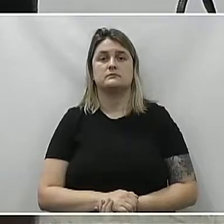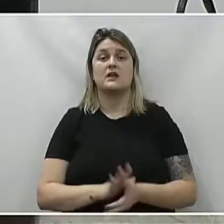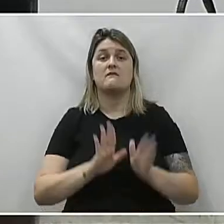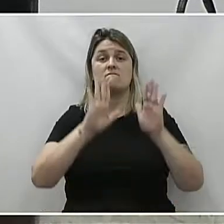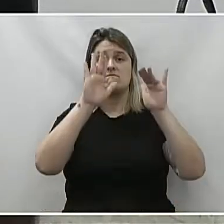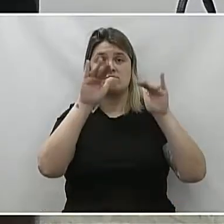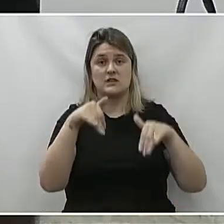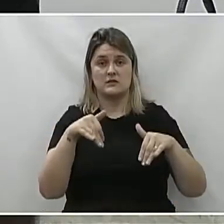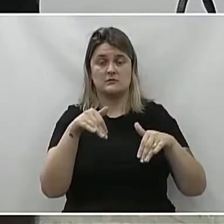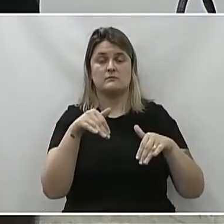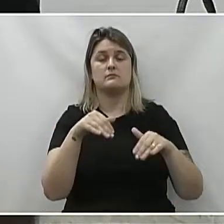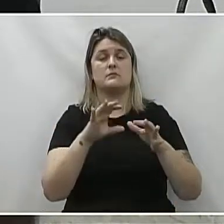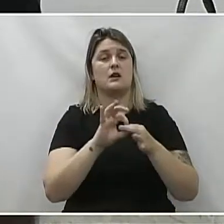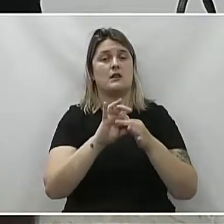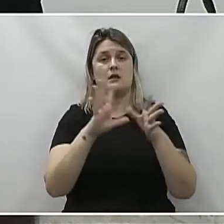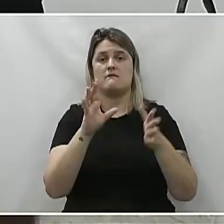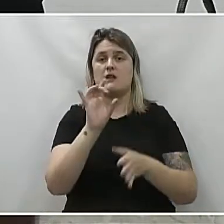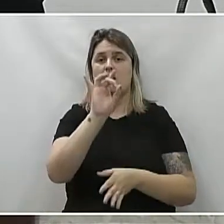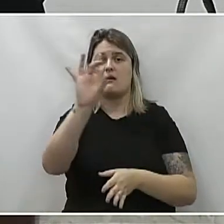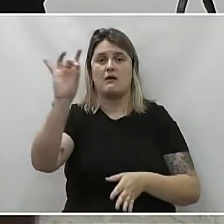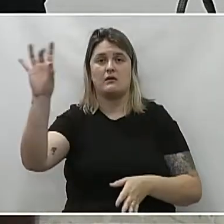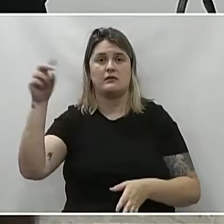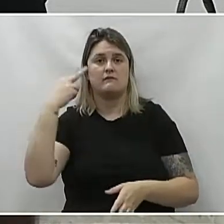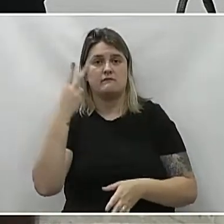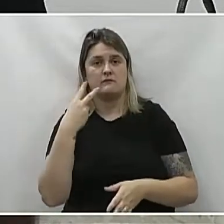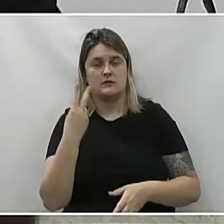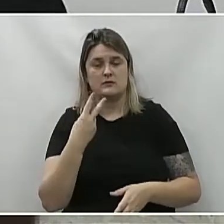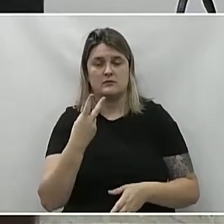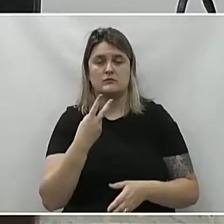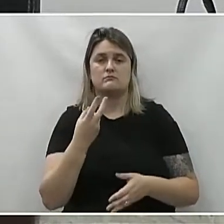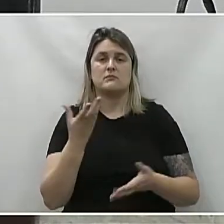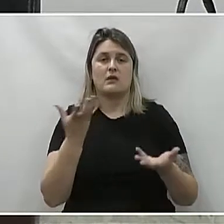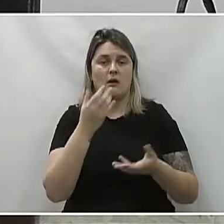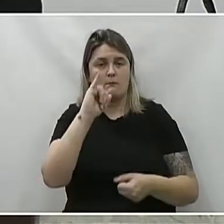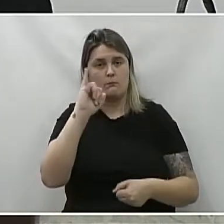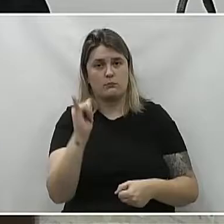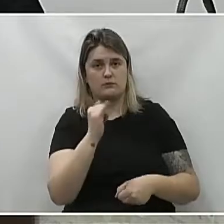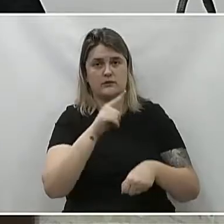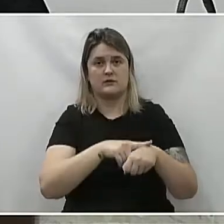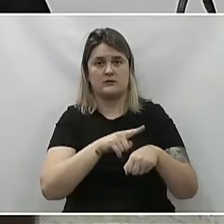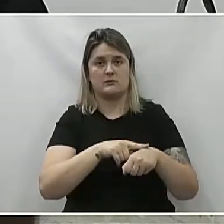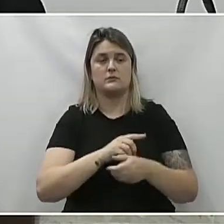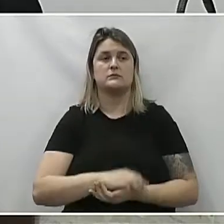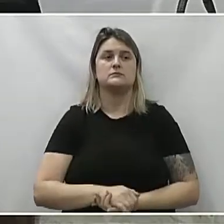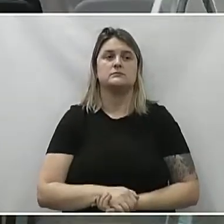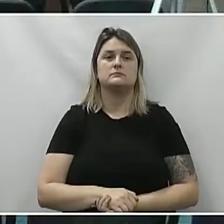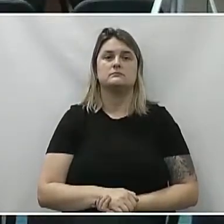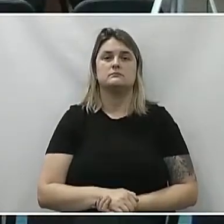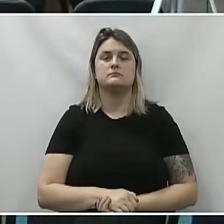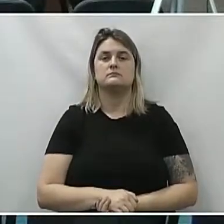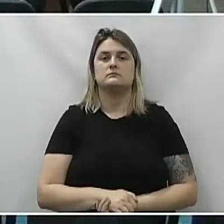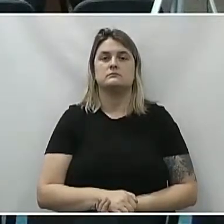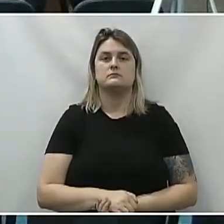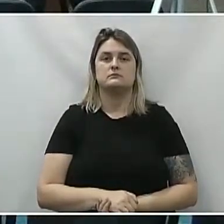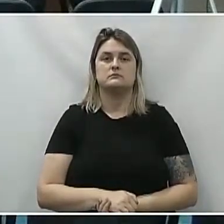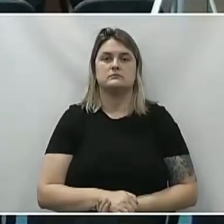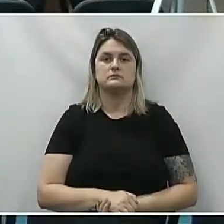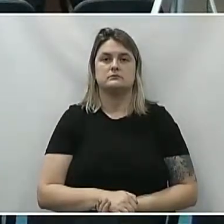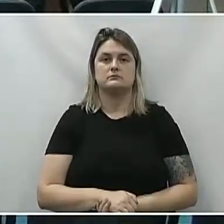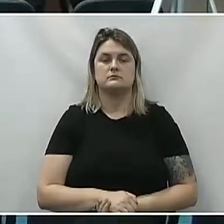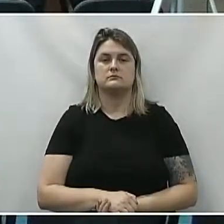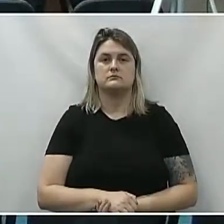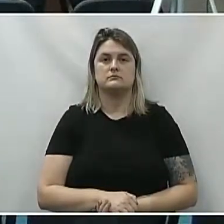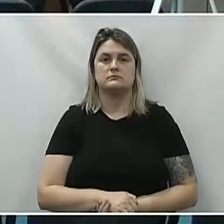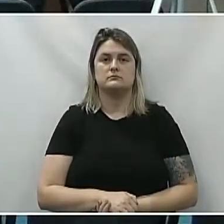fim da ordem do dia, deixo a palavra livre aos nobres vereadores que dela desejarem fazer uso.